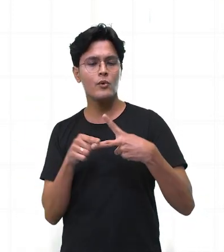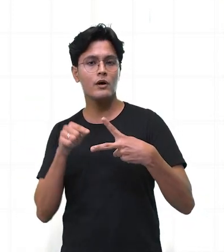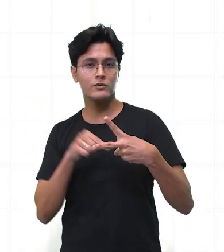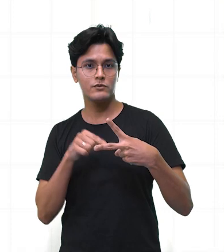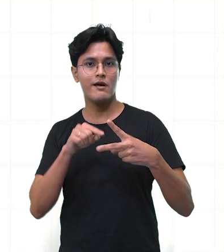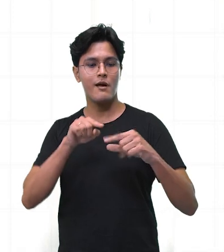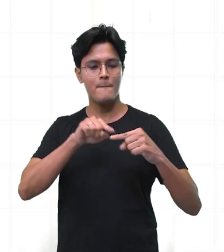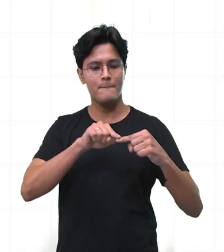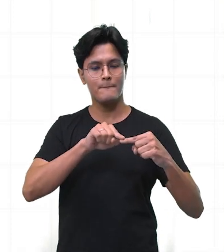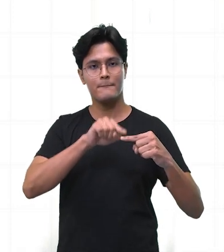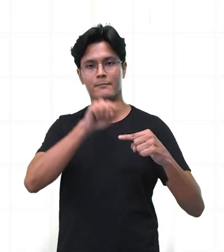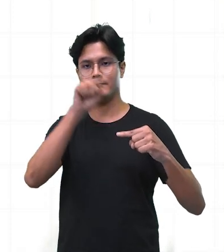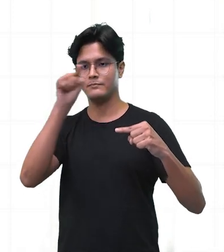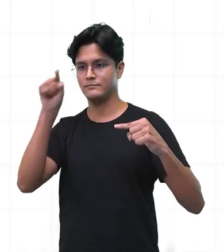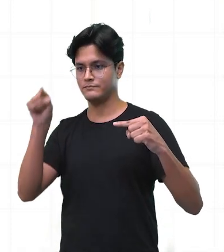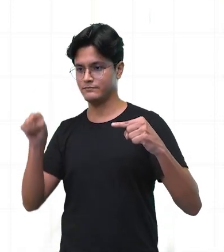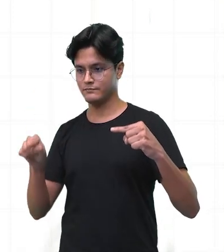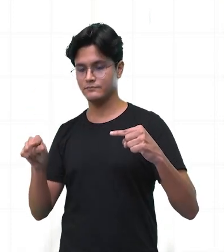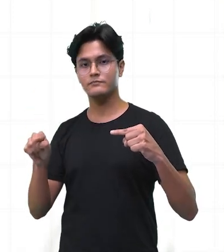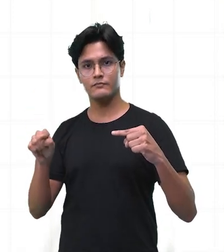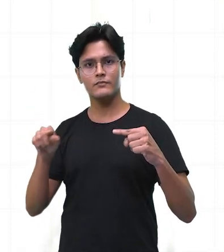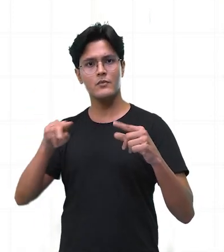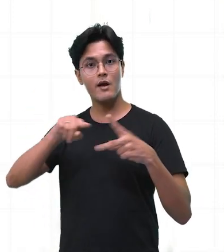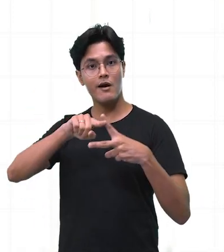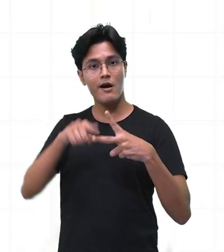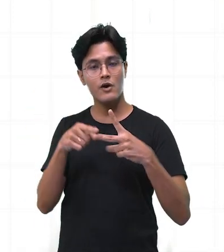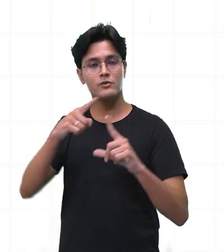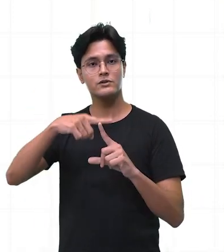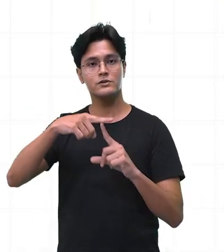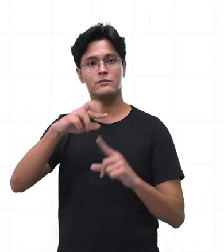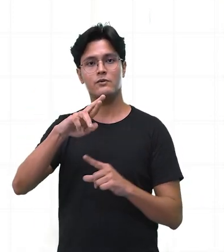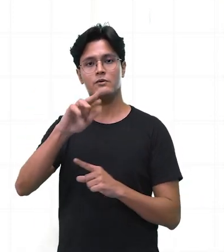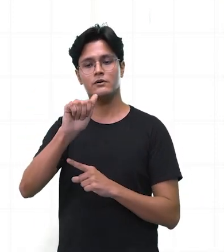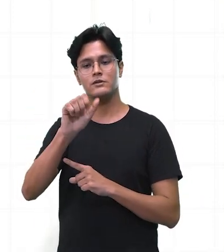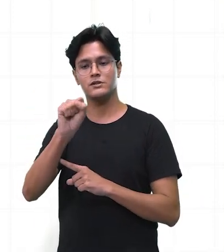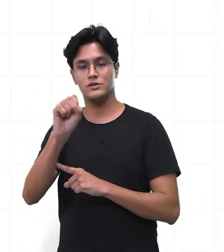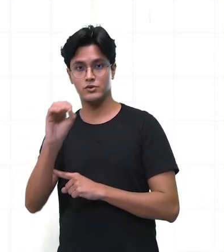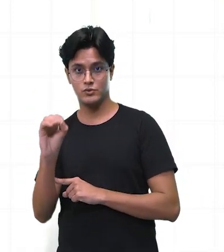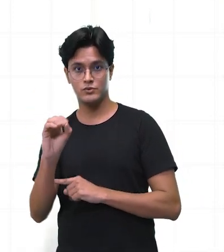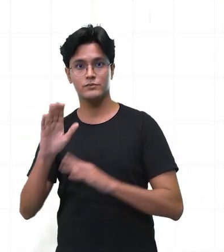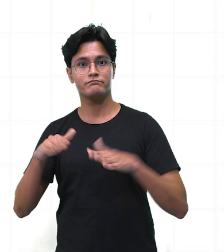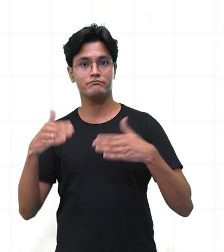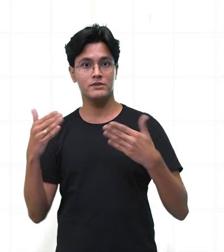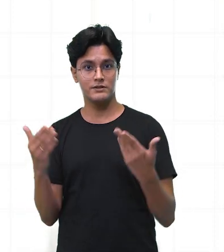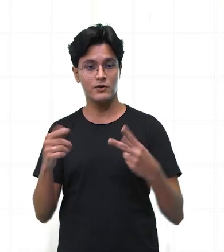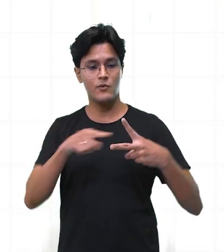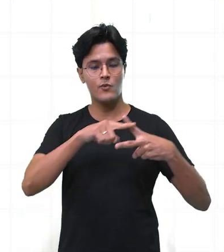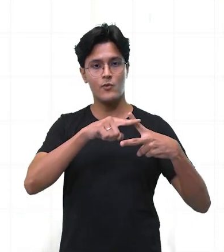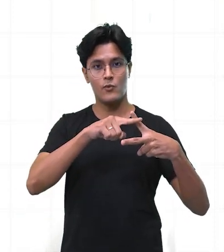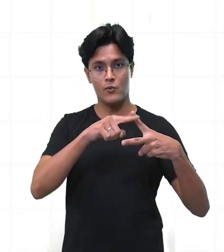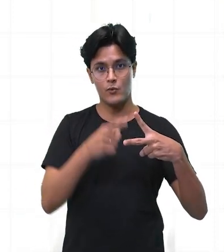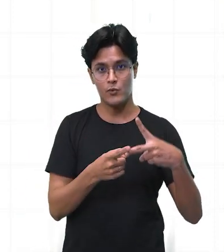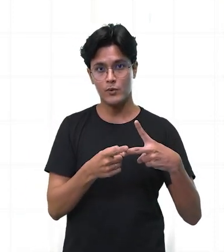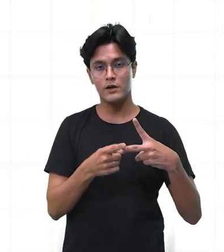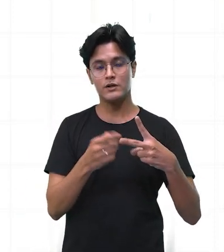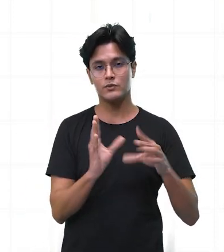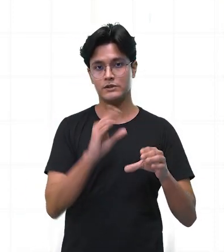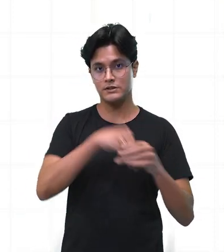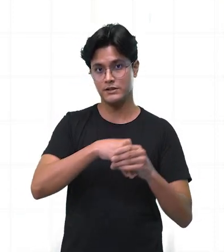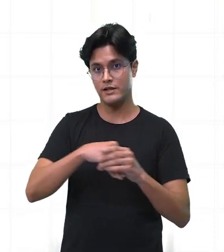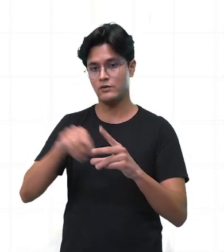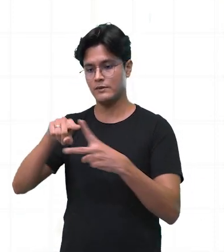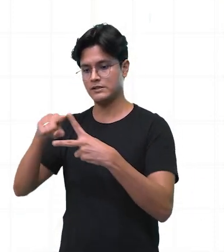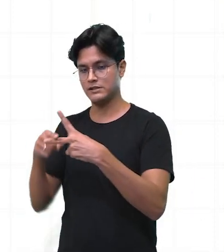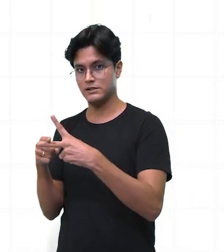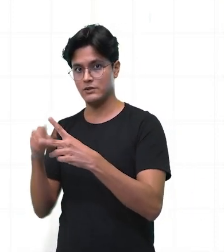raso. Significa, então, que o ângulo interno com o ângulo externo, eles formam